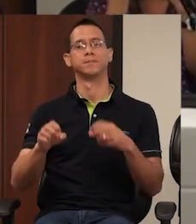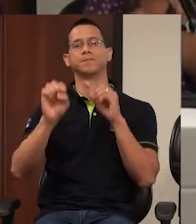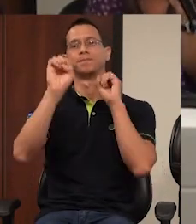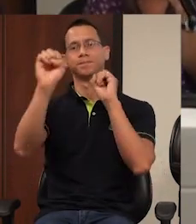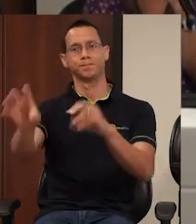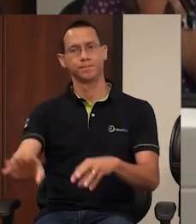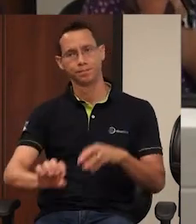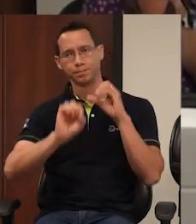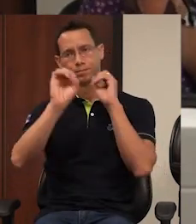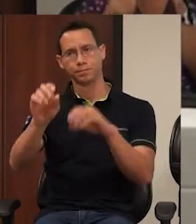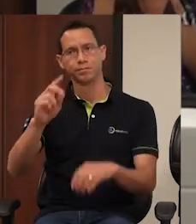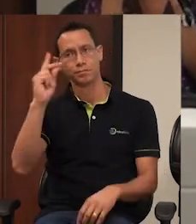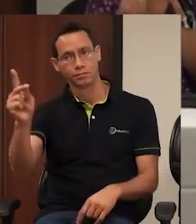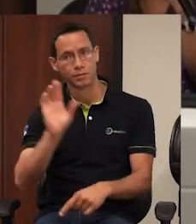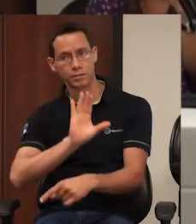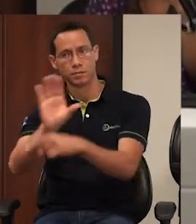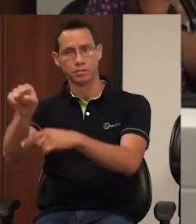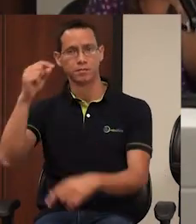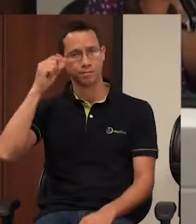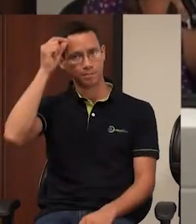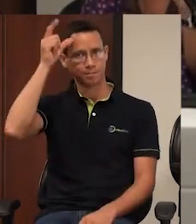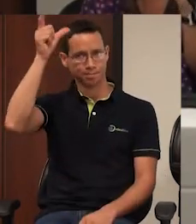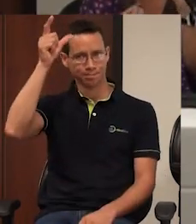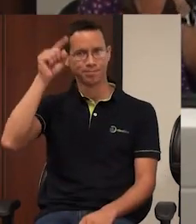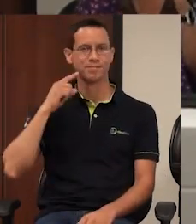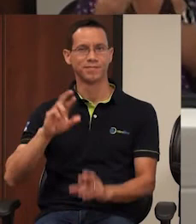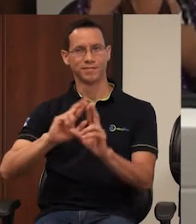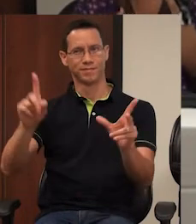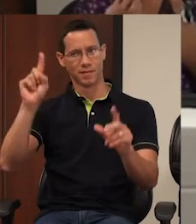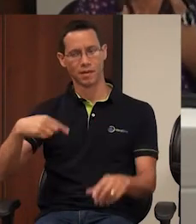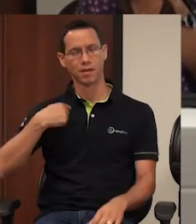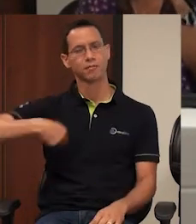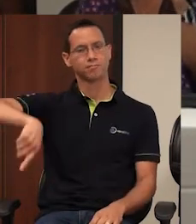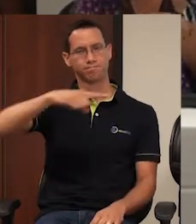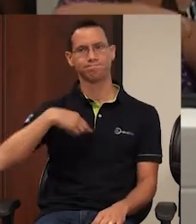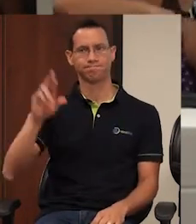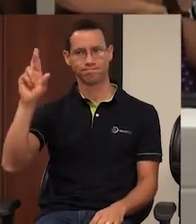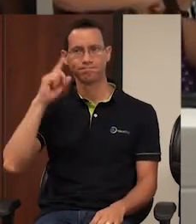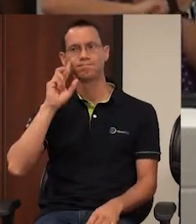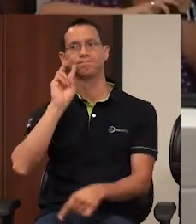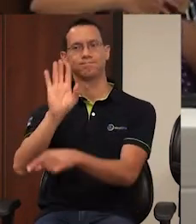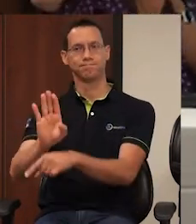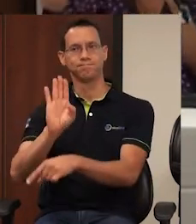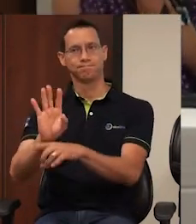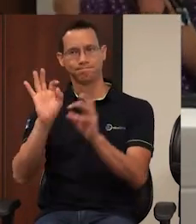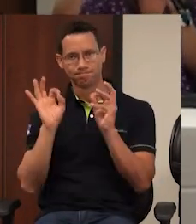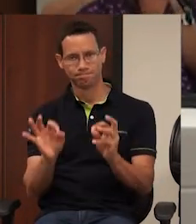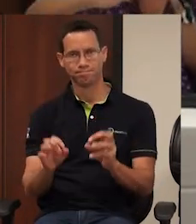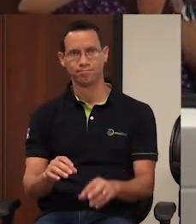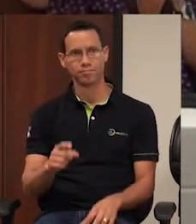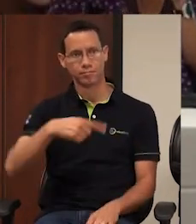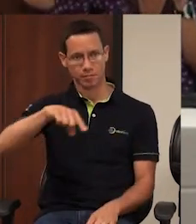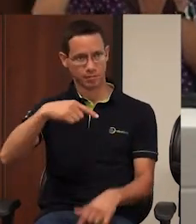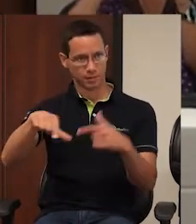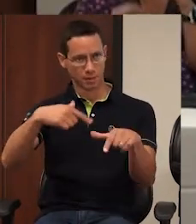essa a diferença, é esse o nosso momento, é pensar na assistência sim, assim como vocês fazem, quem aqui trabalha